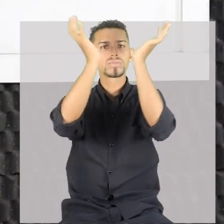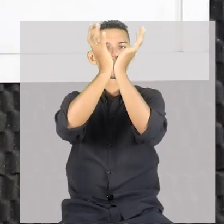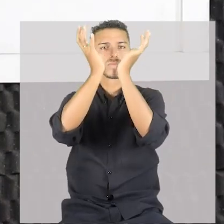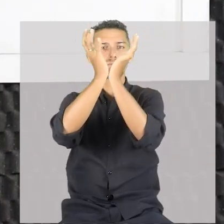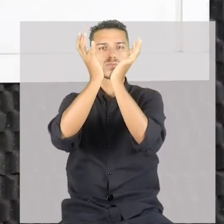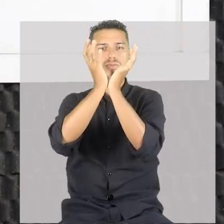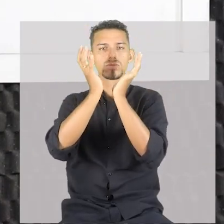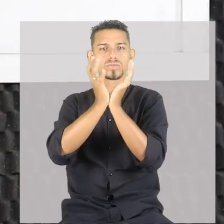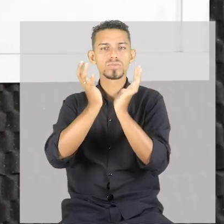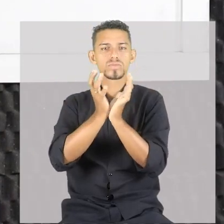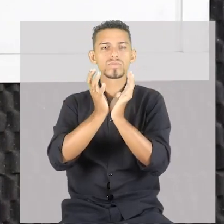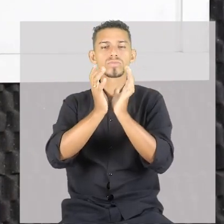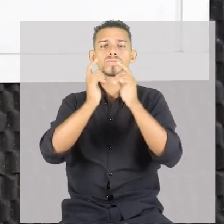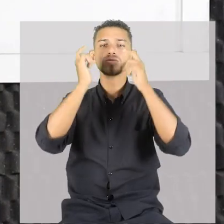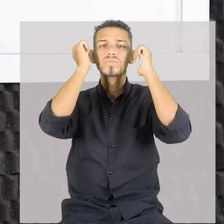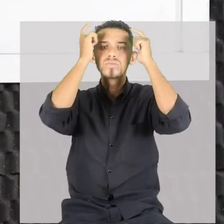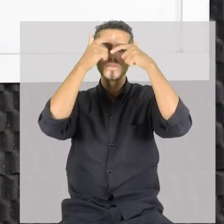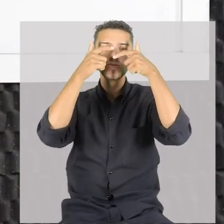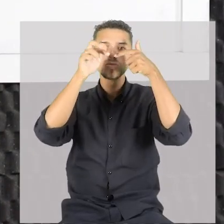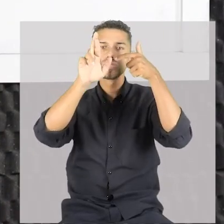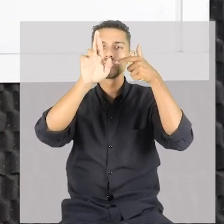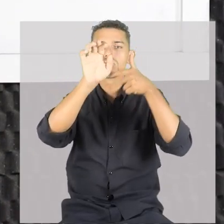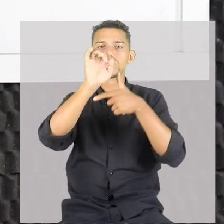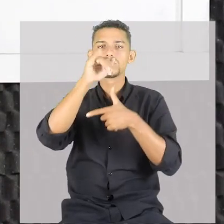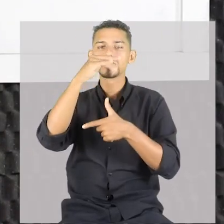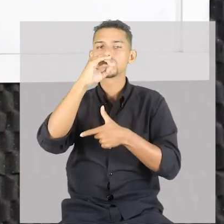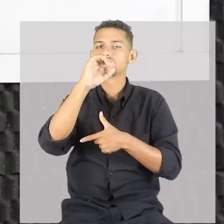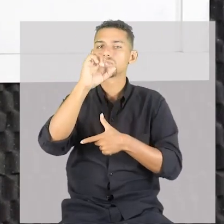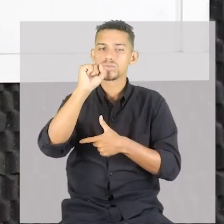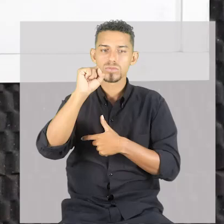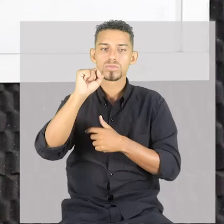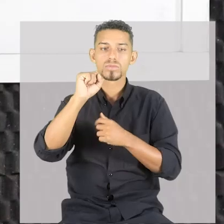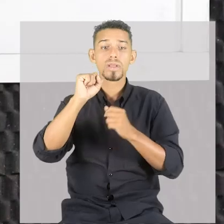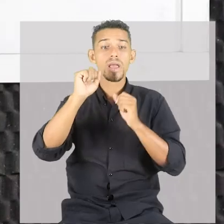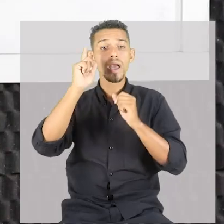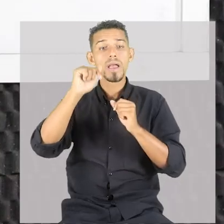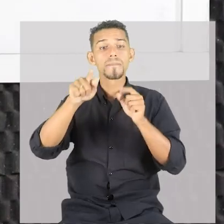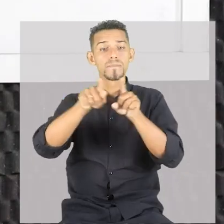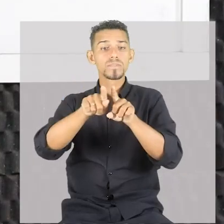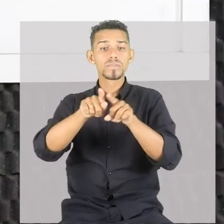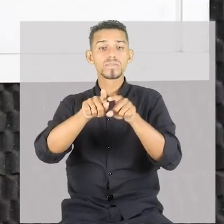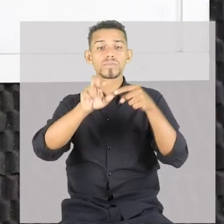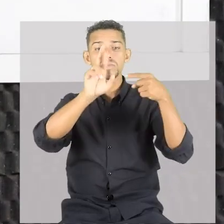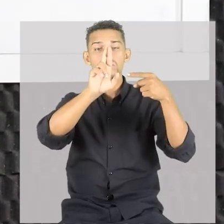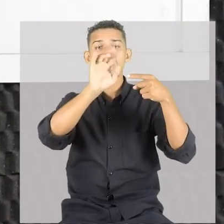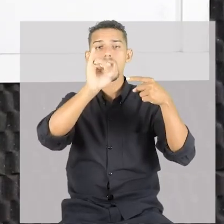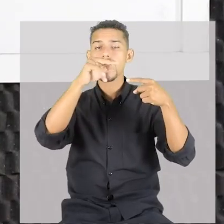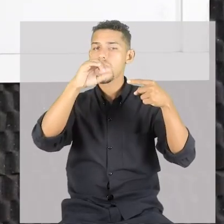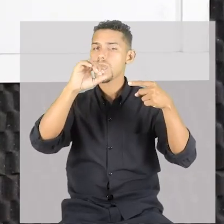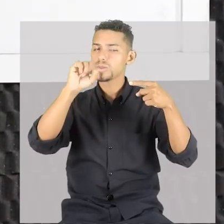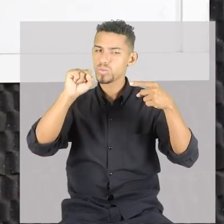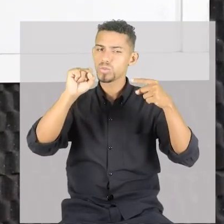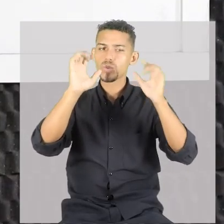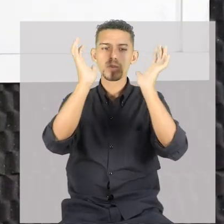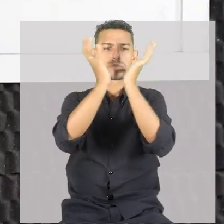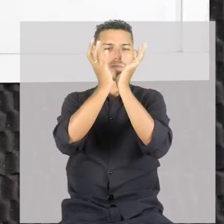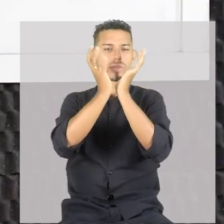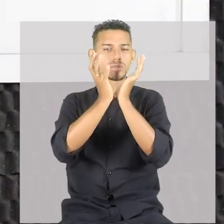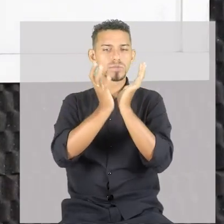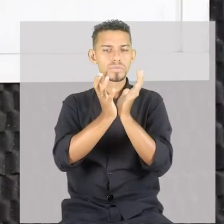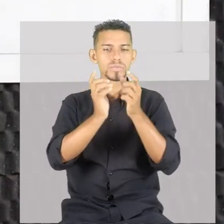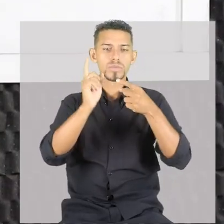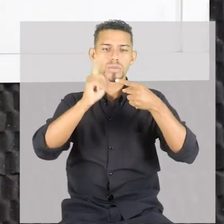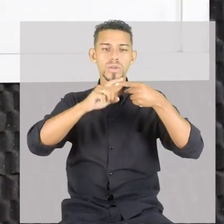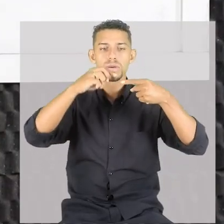vamos colocar aqui, ó, que essa classificação, ela é uma classificação de reinos. E aí a gente classifica os organismos em